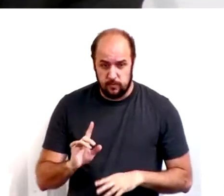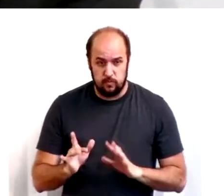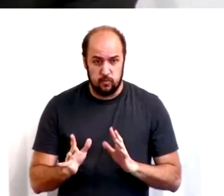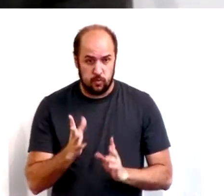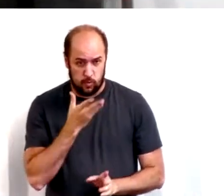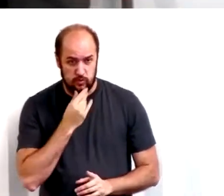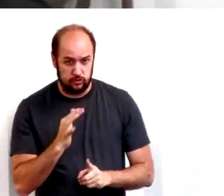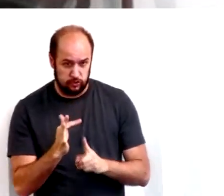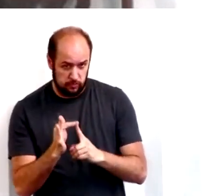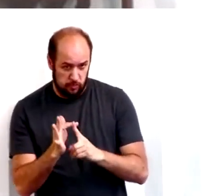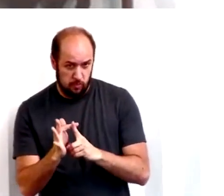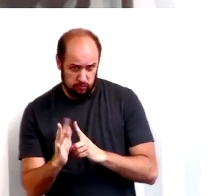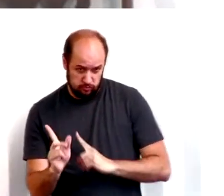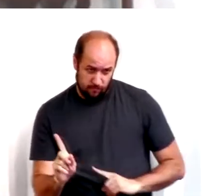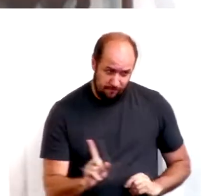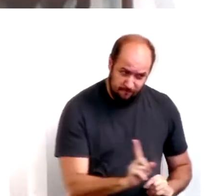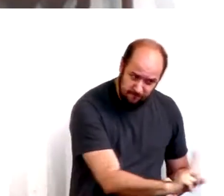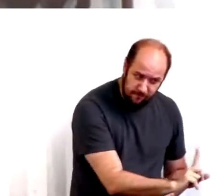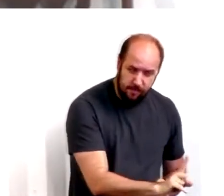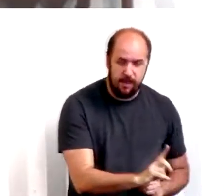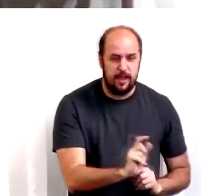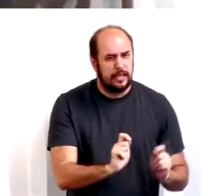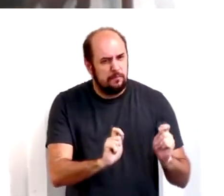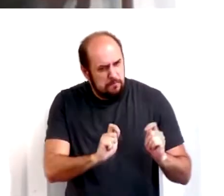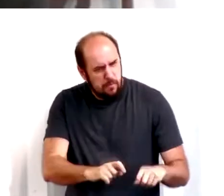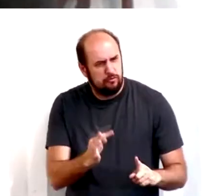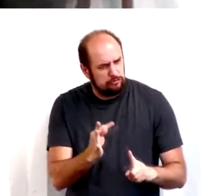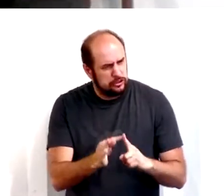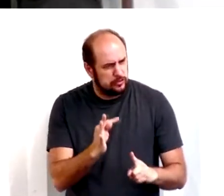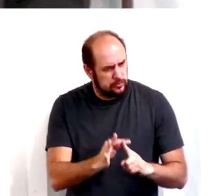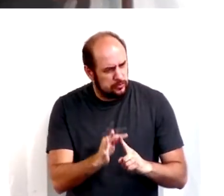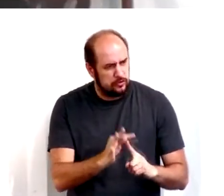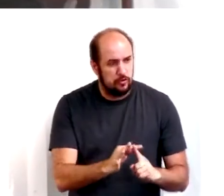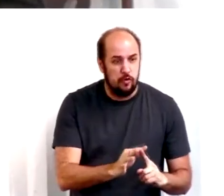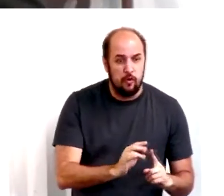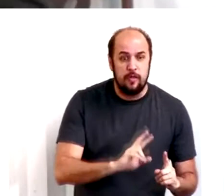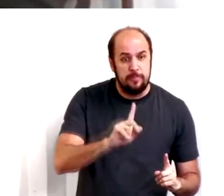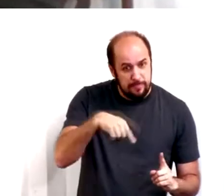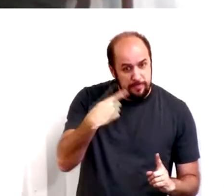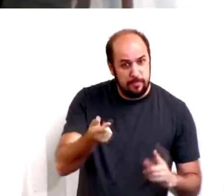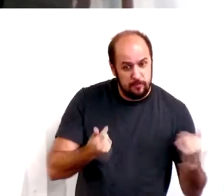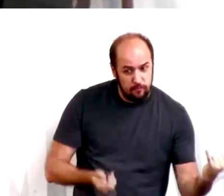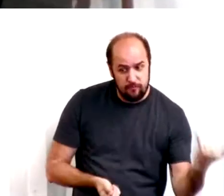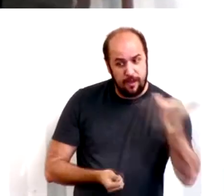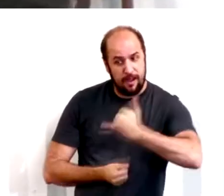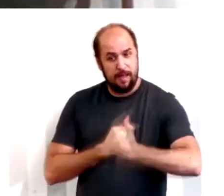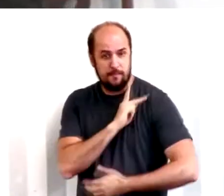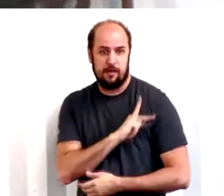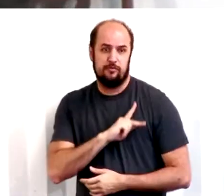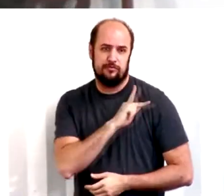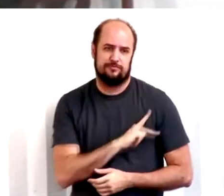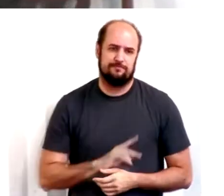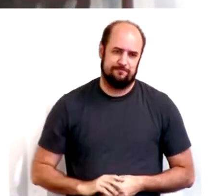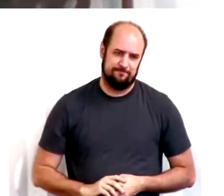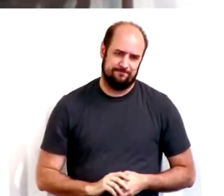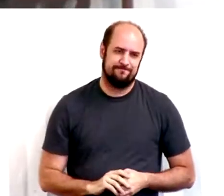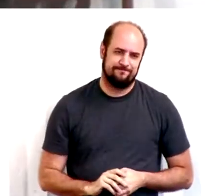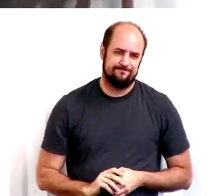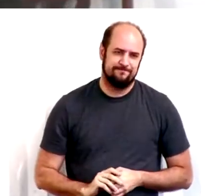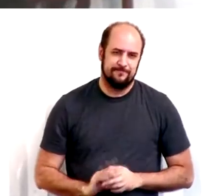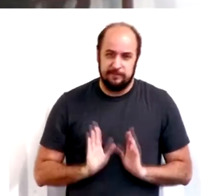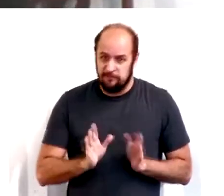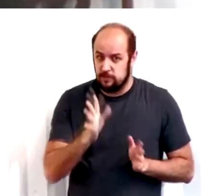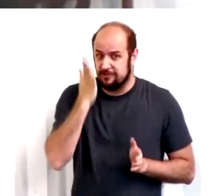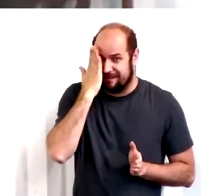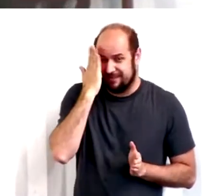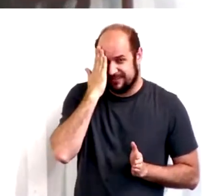de Timóteo seria para que Timóteo pudesse relatar a ele como estava a igreja. Ele já sabia, e por isso ele